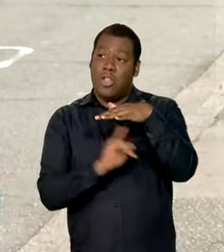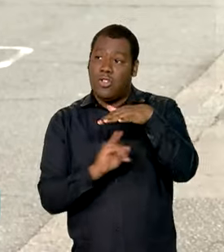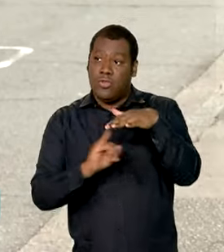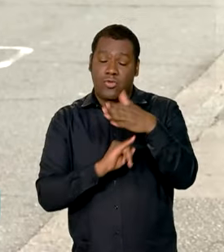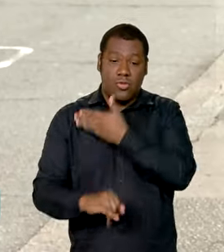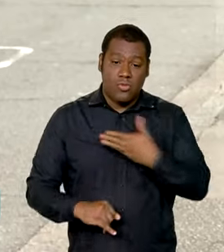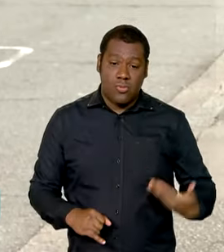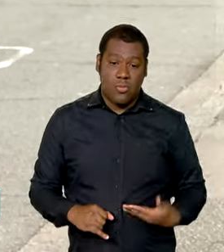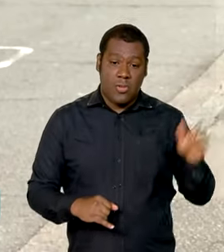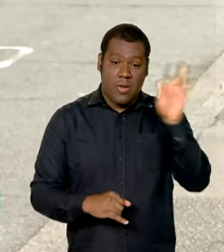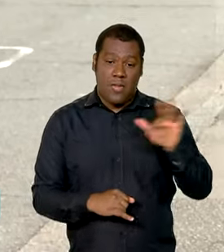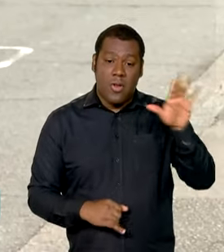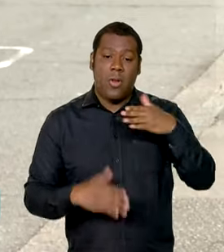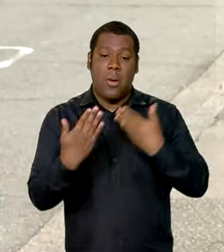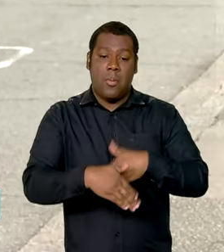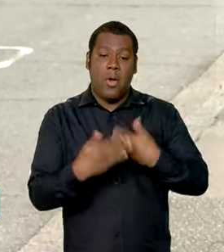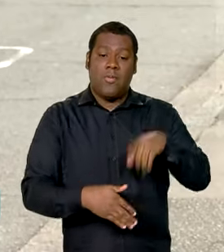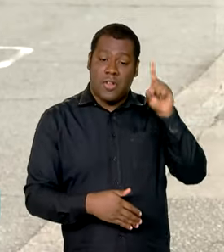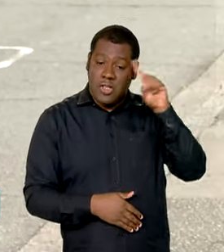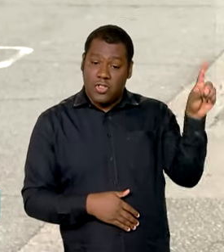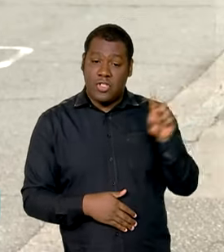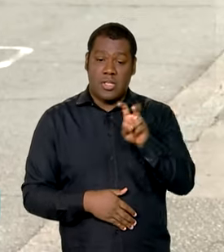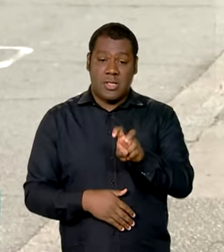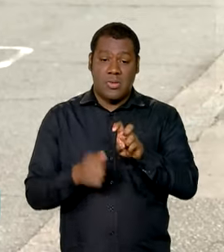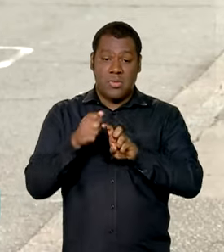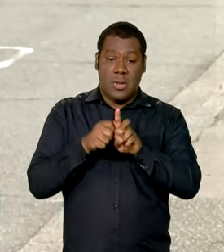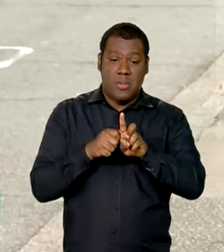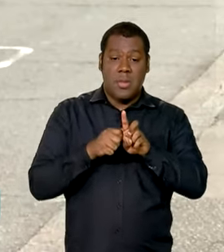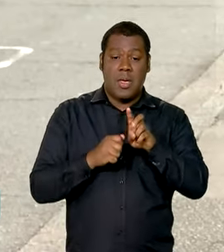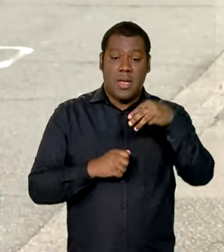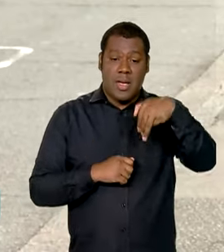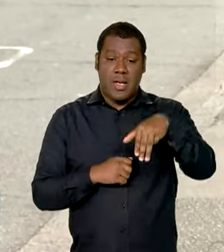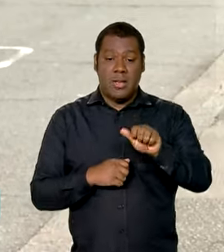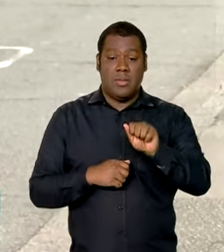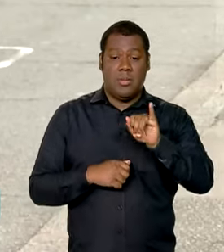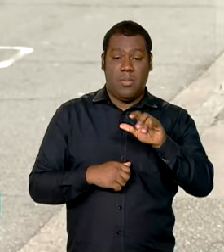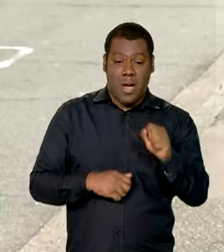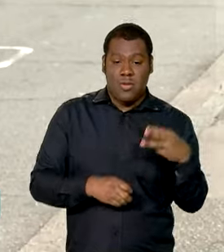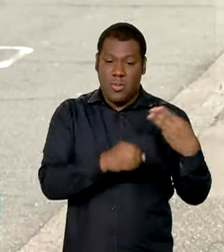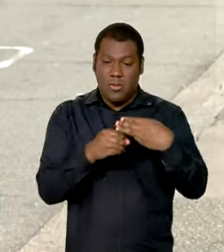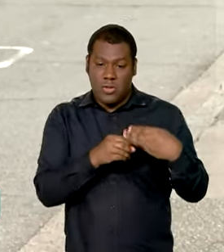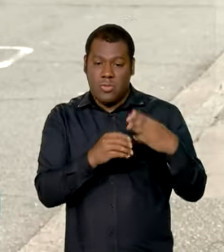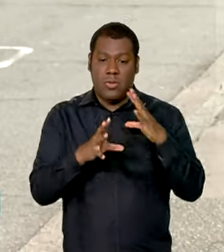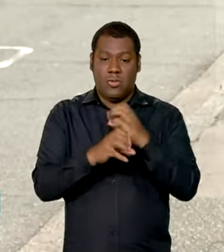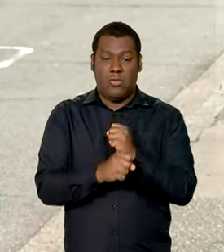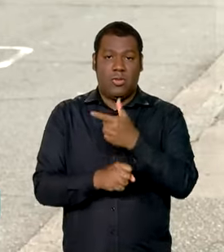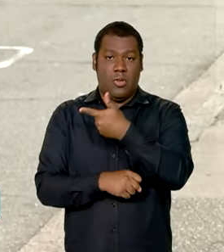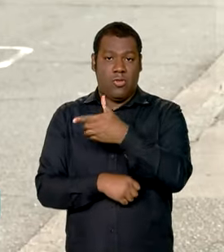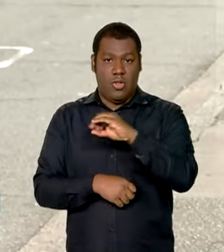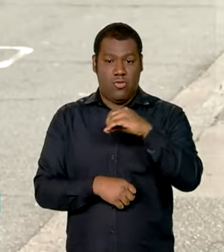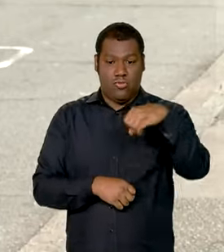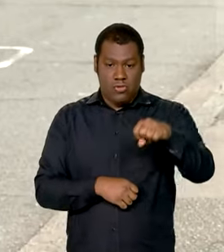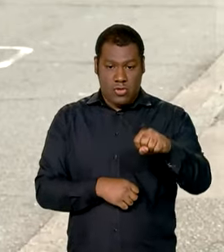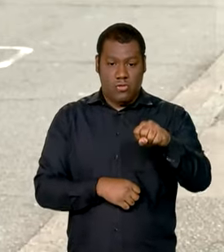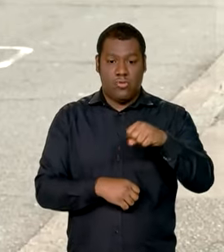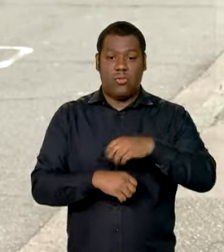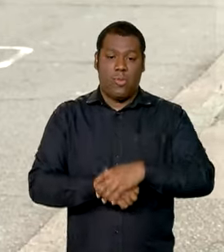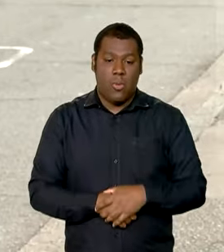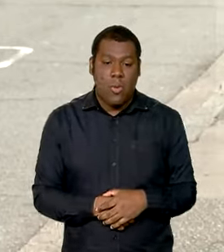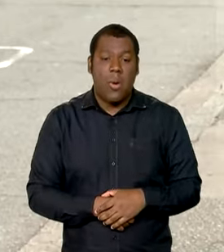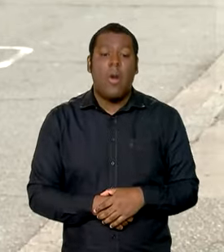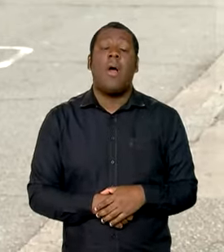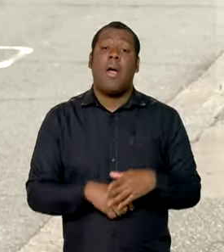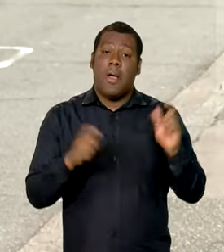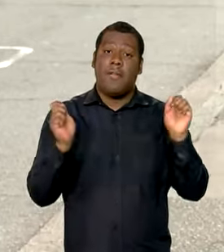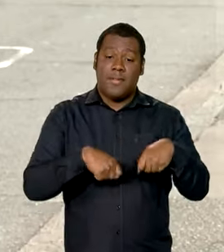é no dia 5 de maio e vai ser realizada em 228 municípios. Para mais informações, o candidato pode acessar a